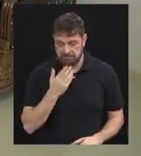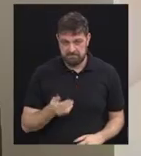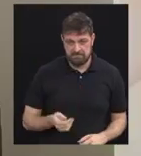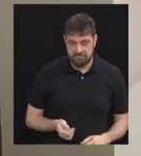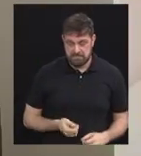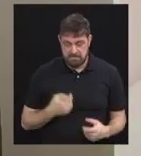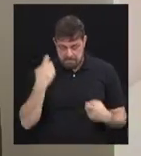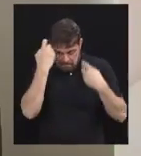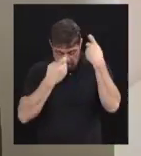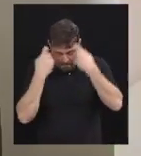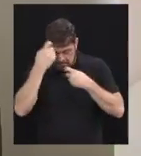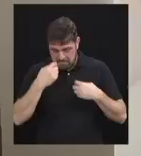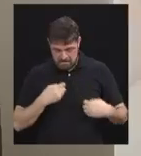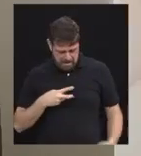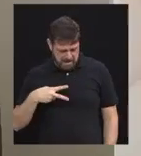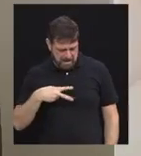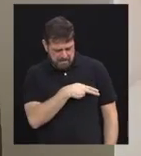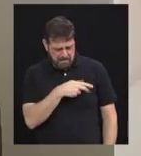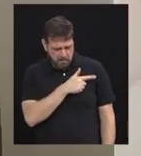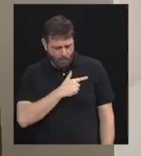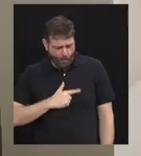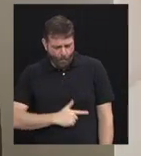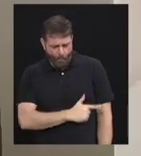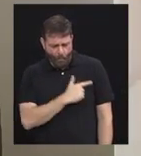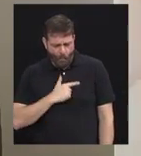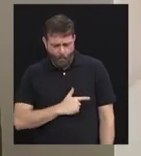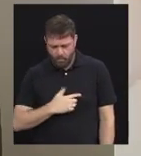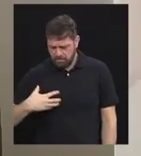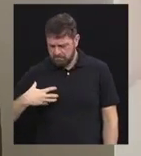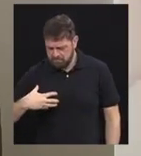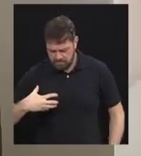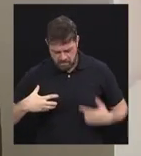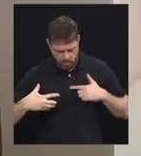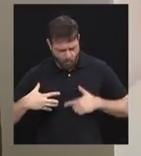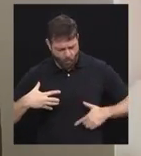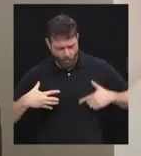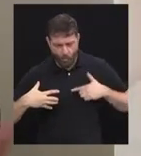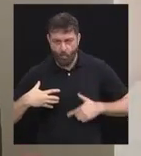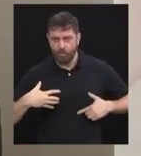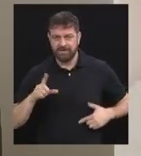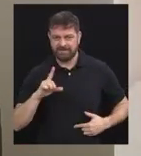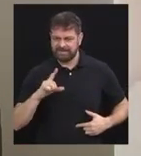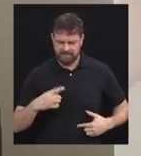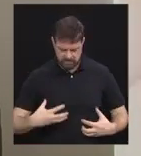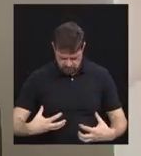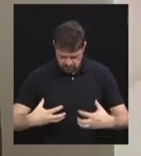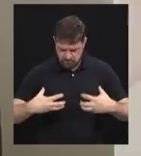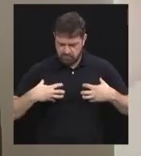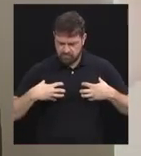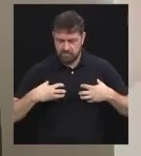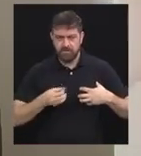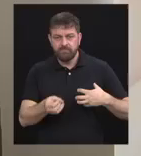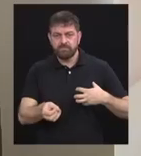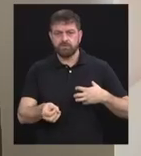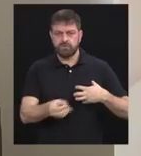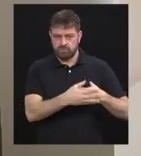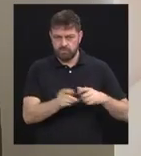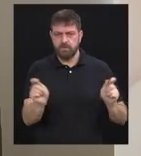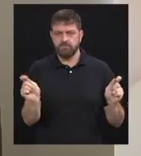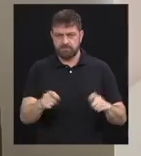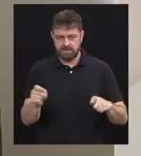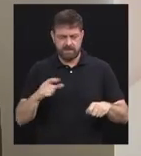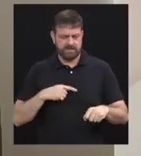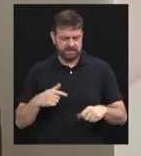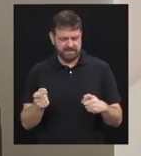de ficar sem mama ou ficar com alteração da forma da mama. Hoje, nós